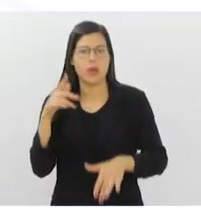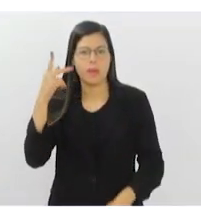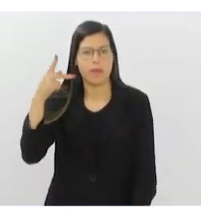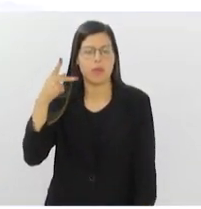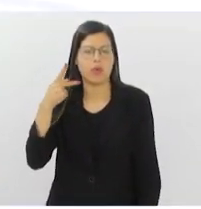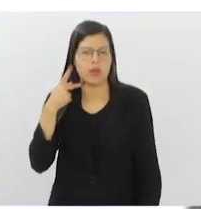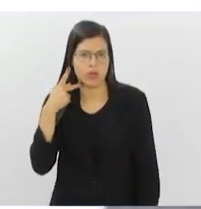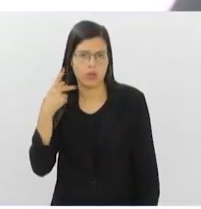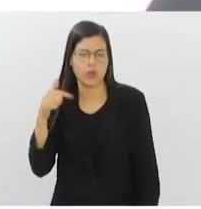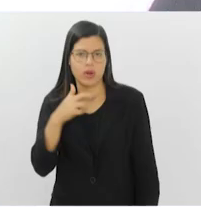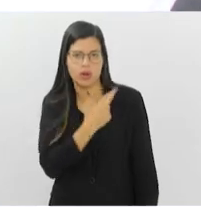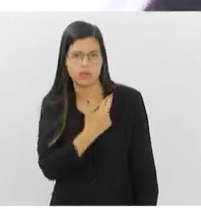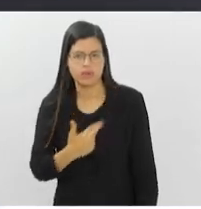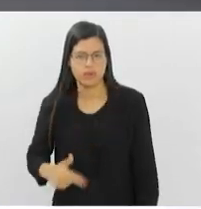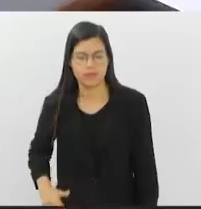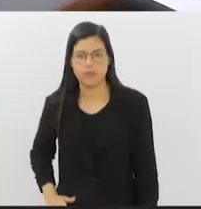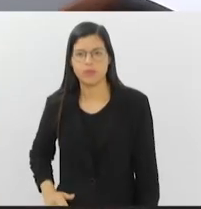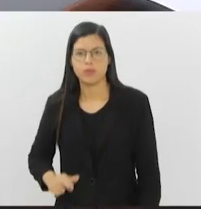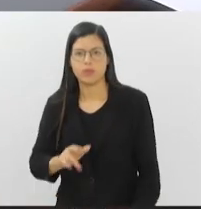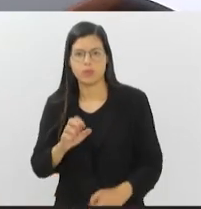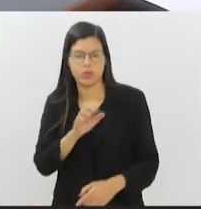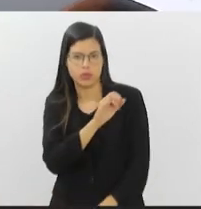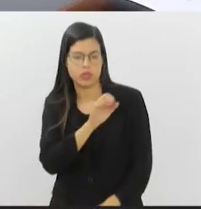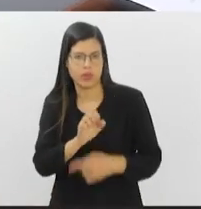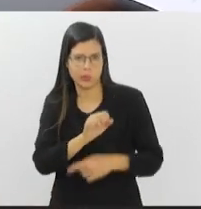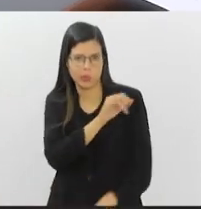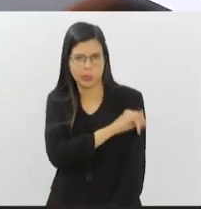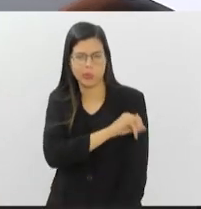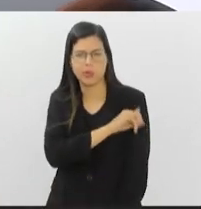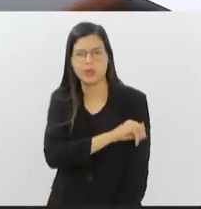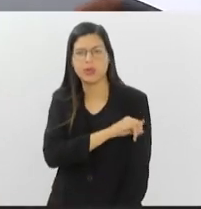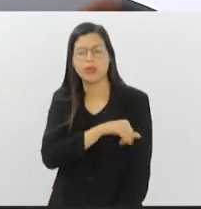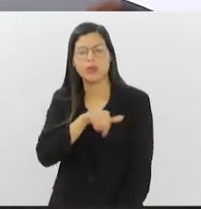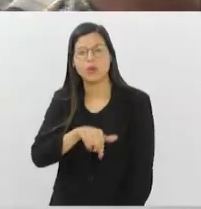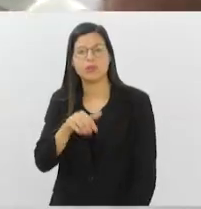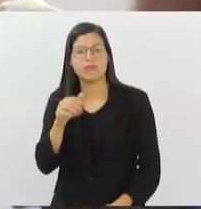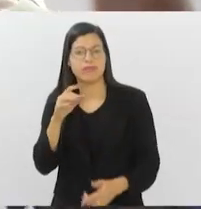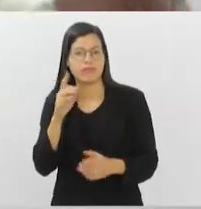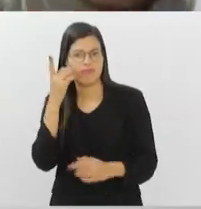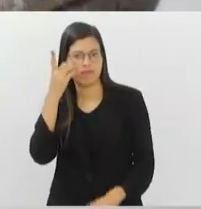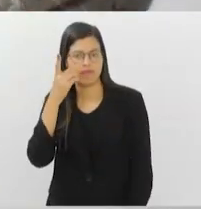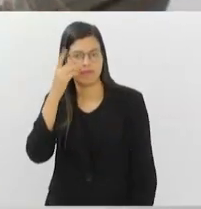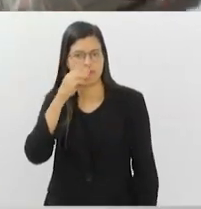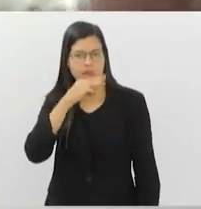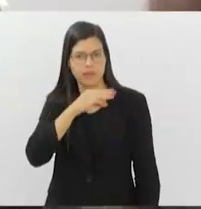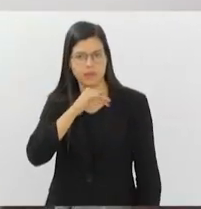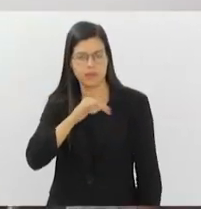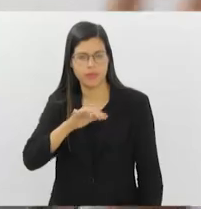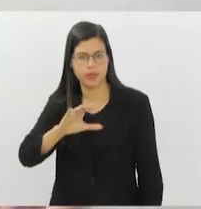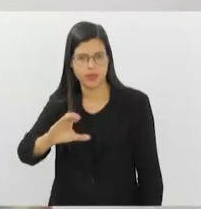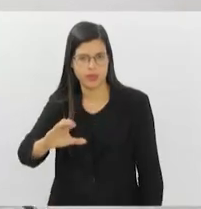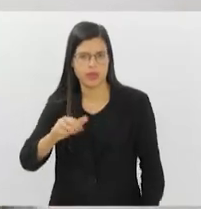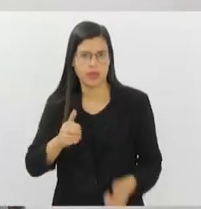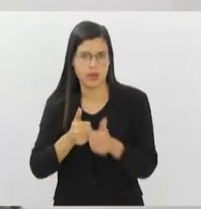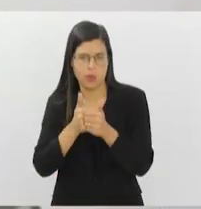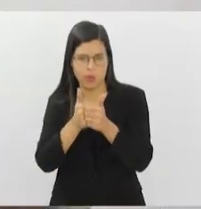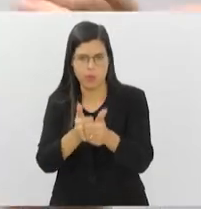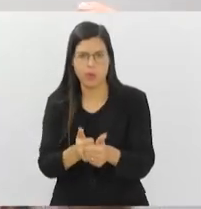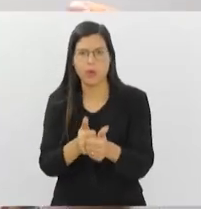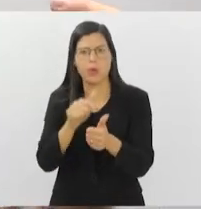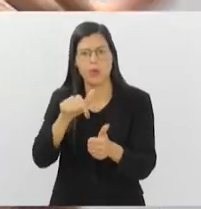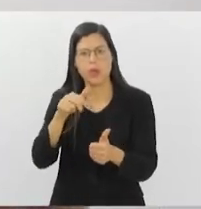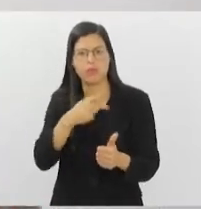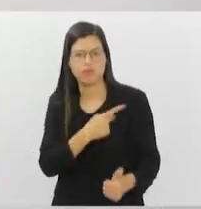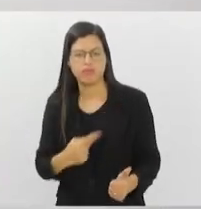do Estado do Rio de Janeiro no centro cidade foi acompanhada pelo deputado Carlos min ele é presidente da Comissão do cumpr da alerge e